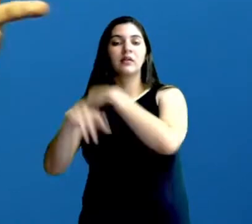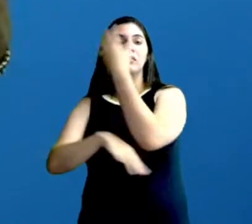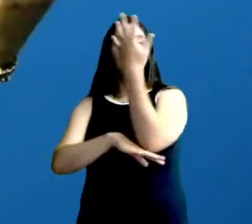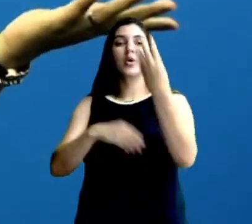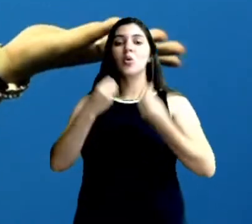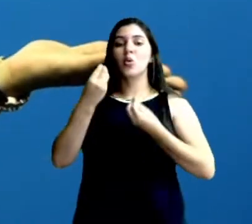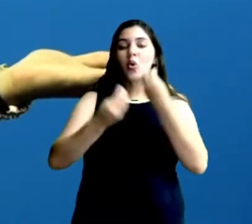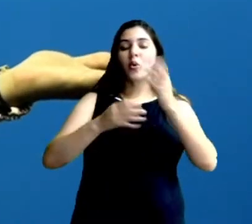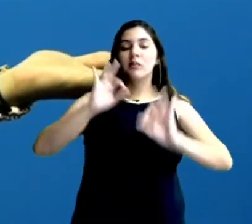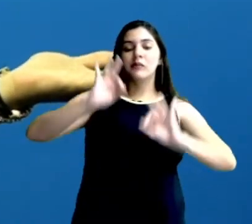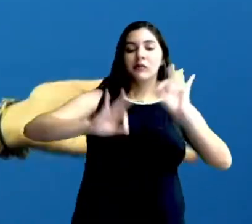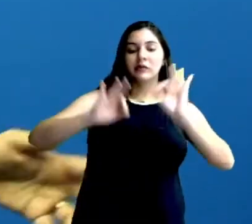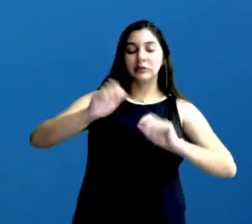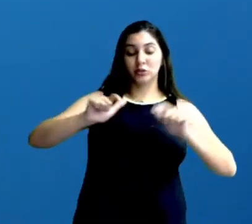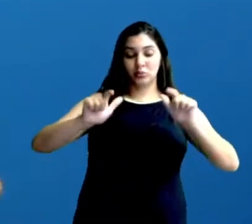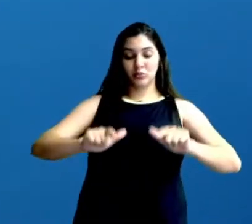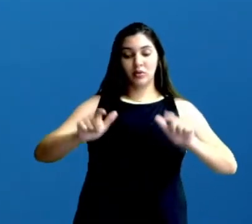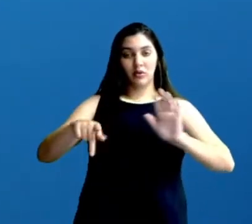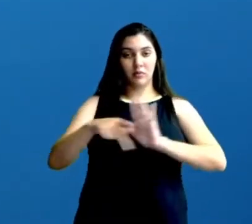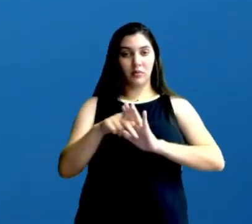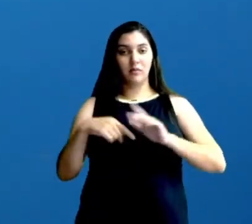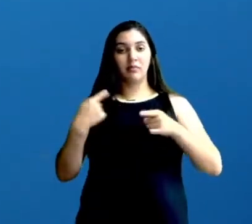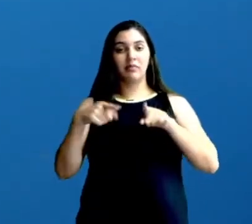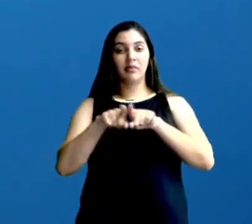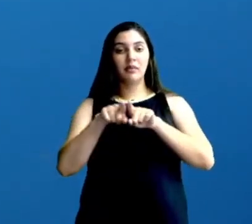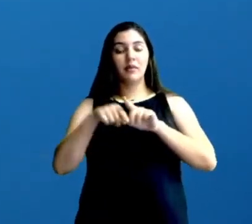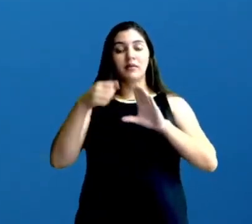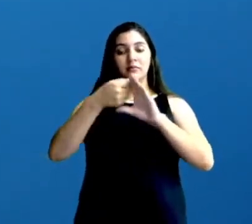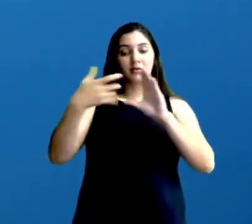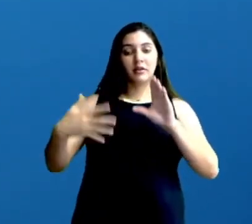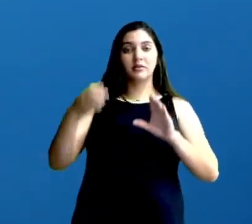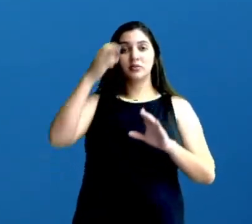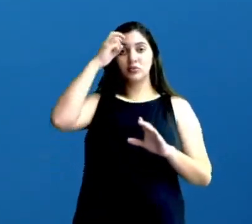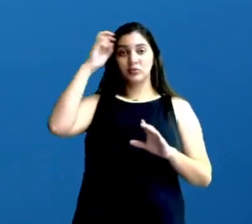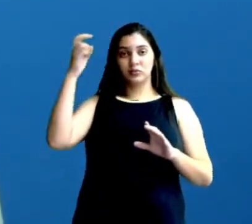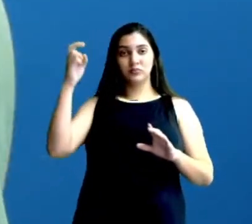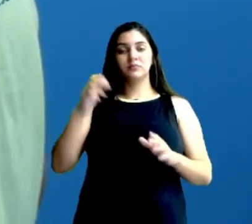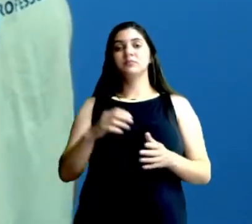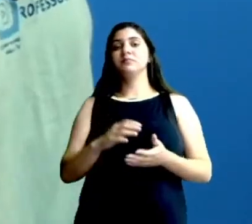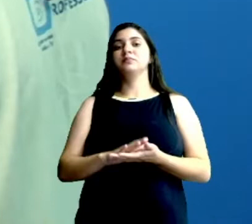organiza, né, o seu tempo, o seu espaço, mas também dos aspectos culturais.